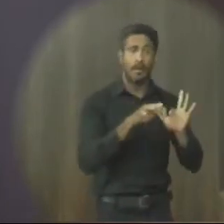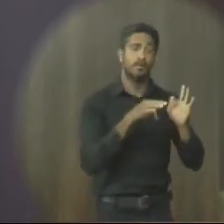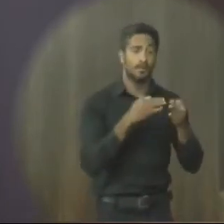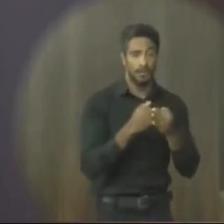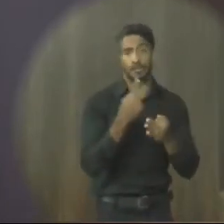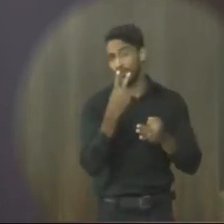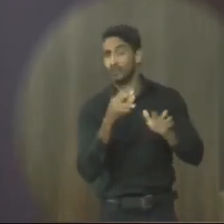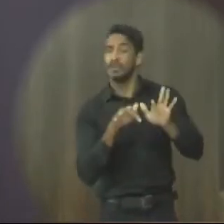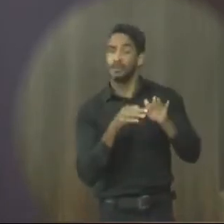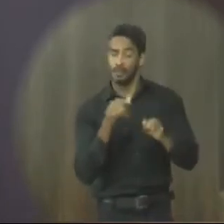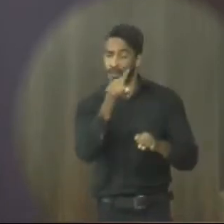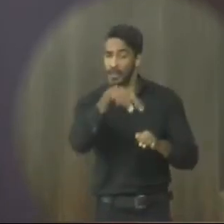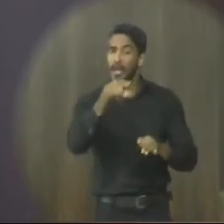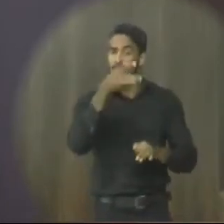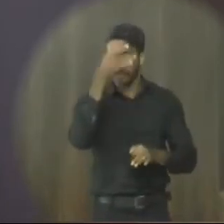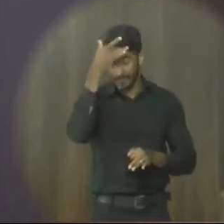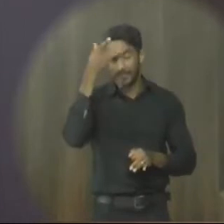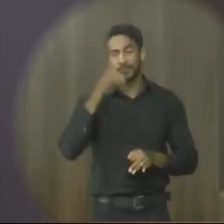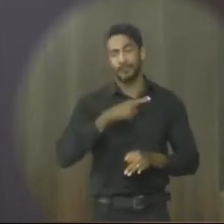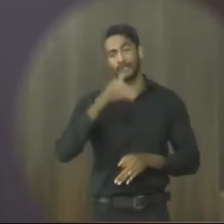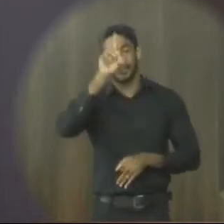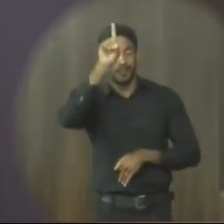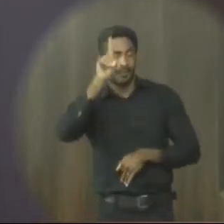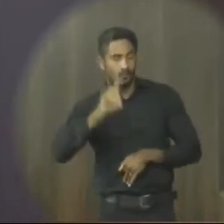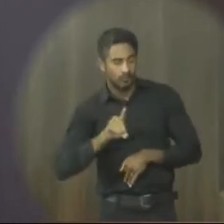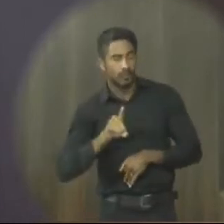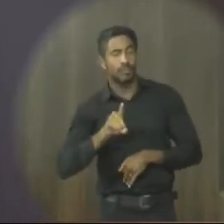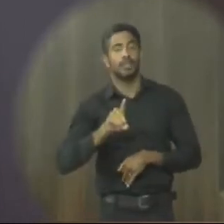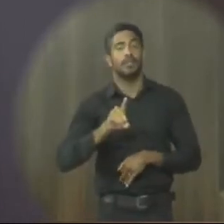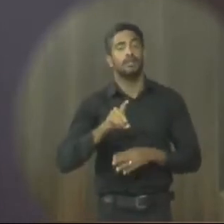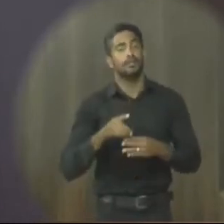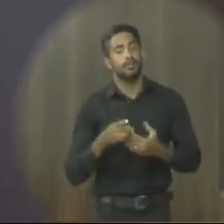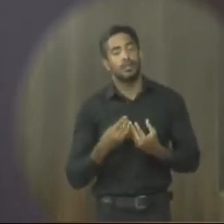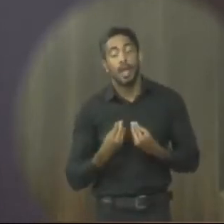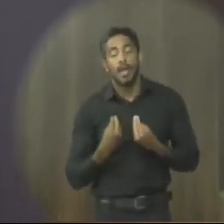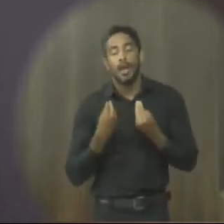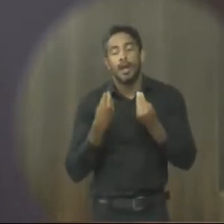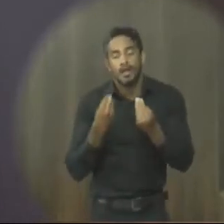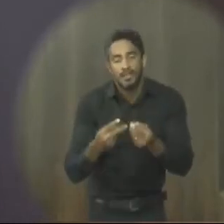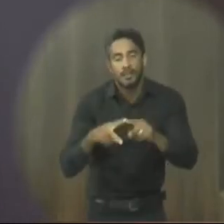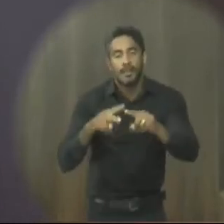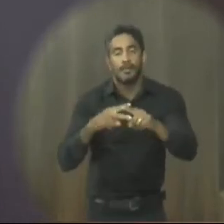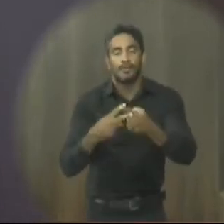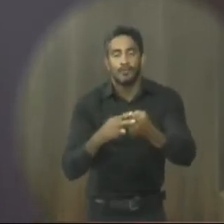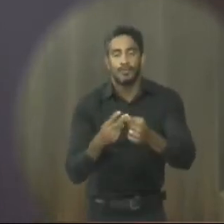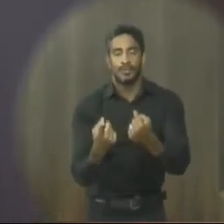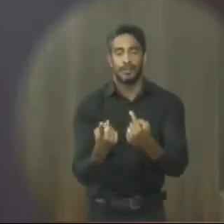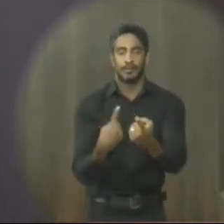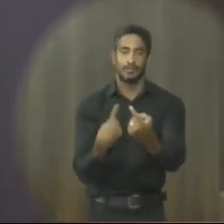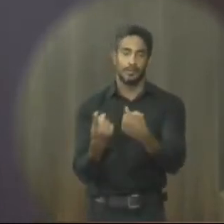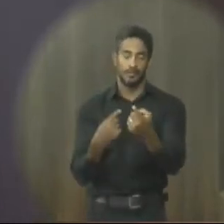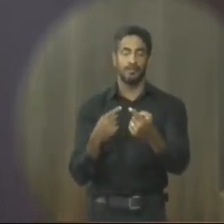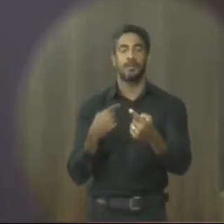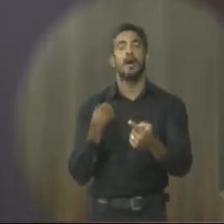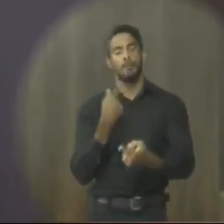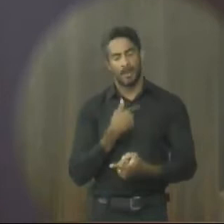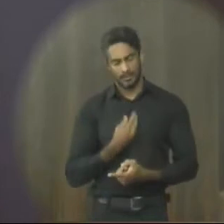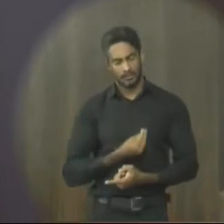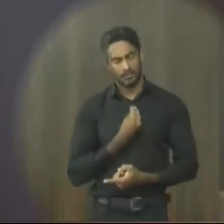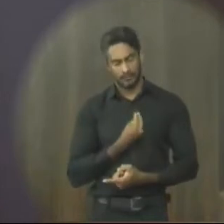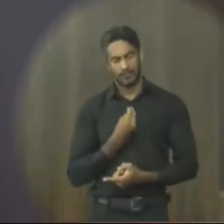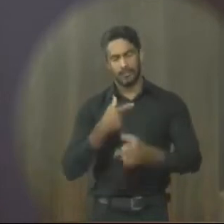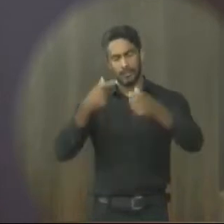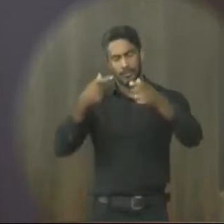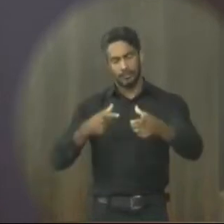também essas pessoas têm o direito, né, de receber também essas manutenções. Mas a gente está lá à disposição,